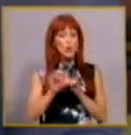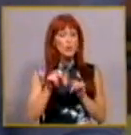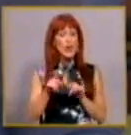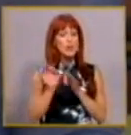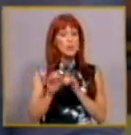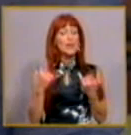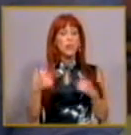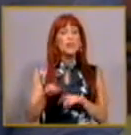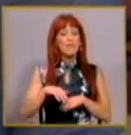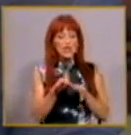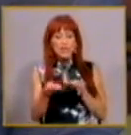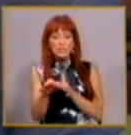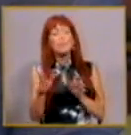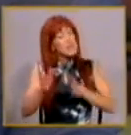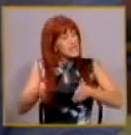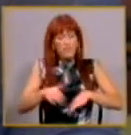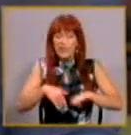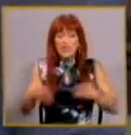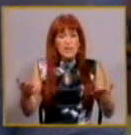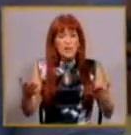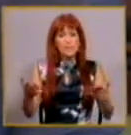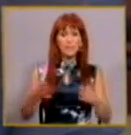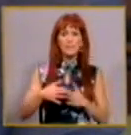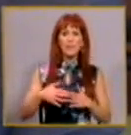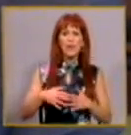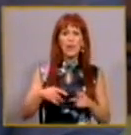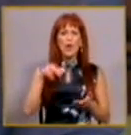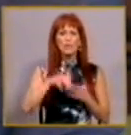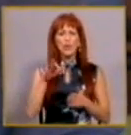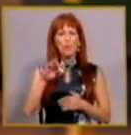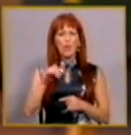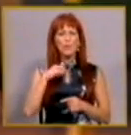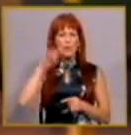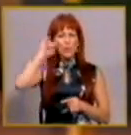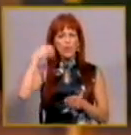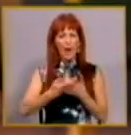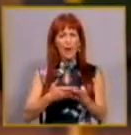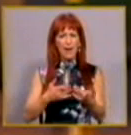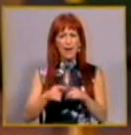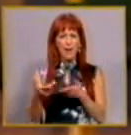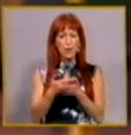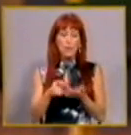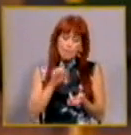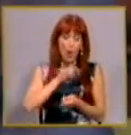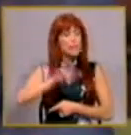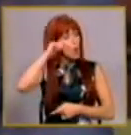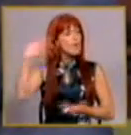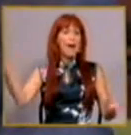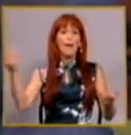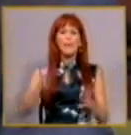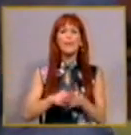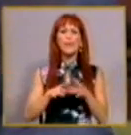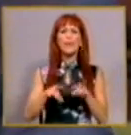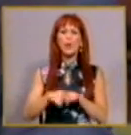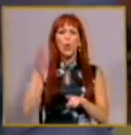esse critério, de facto, fazer ajustamentos. Nós temos que fazer ajustamentos. Quer dizer é que a posição do PS pode prejudicar essa negociação? Claro que pode prejudicar. E isso é que eu acho